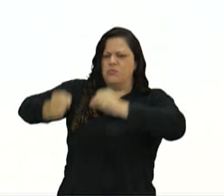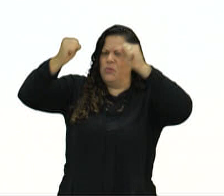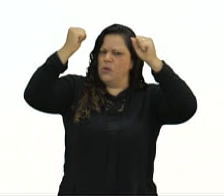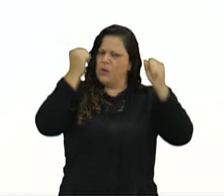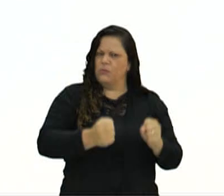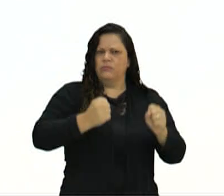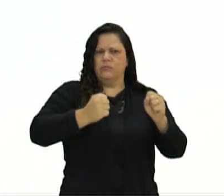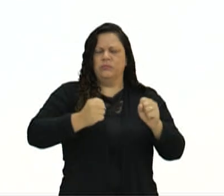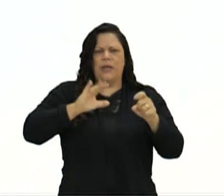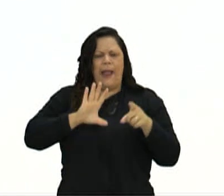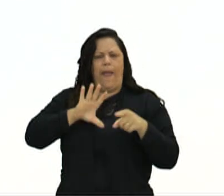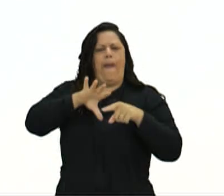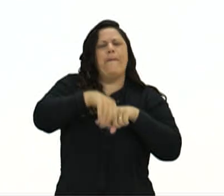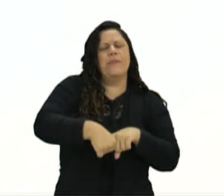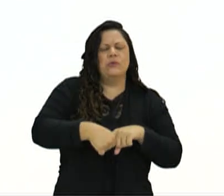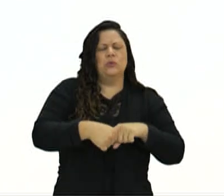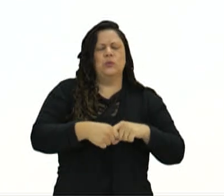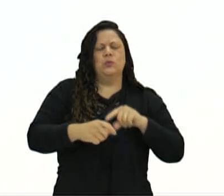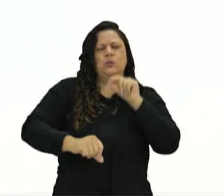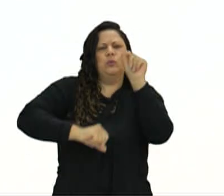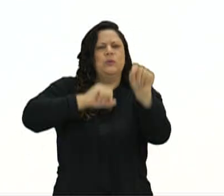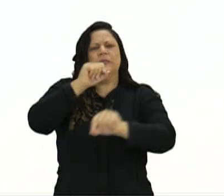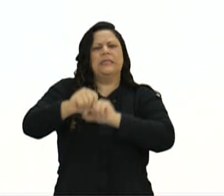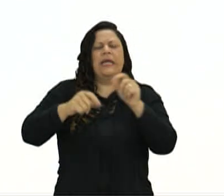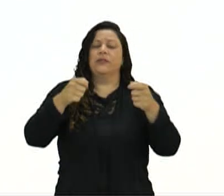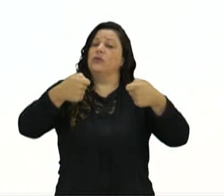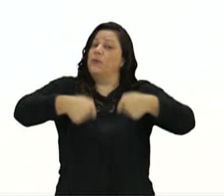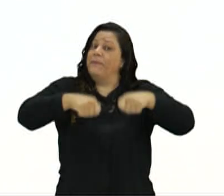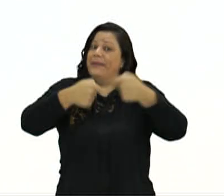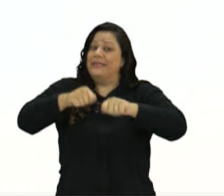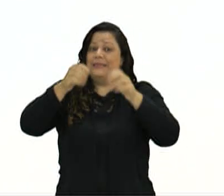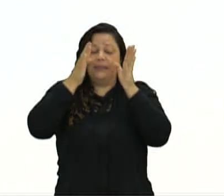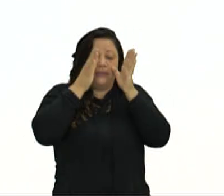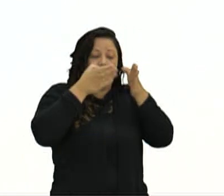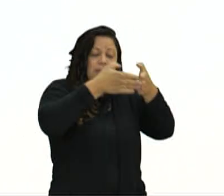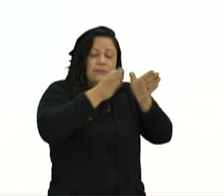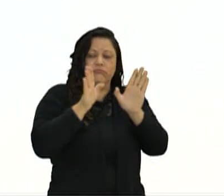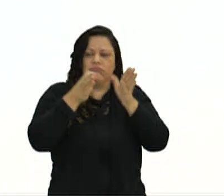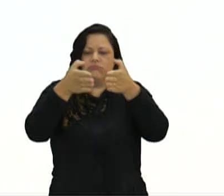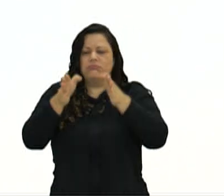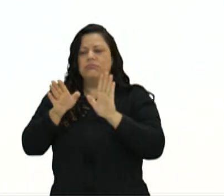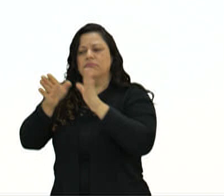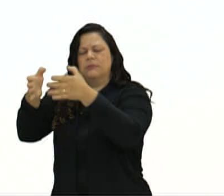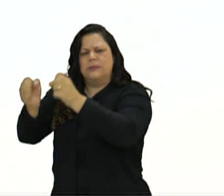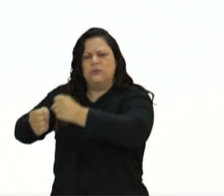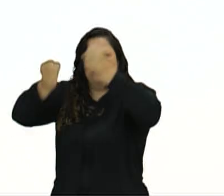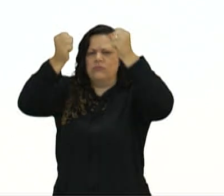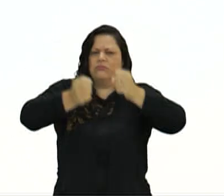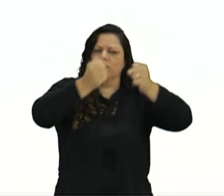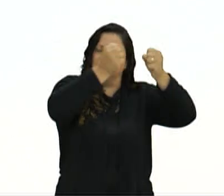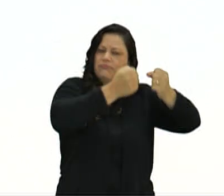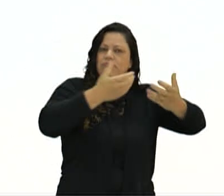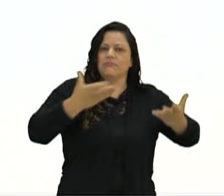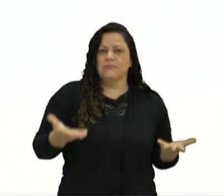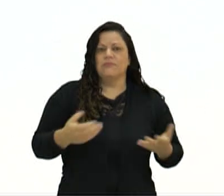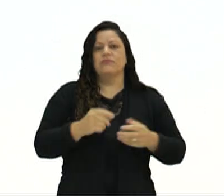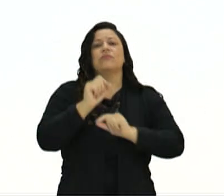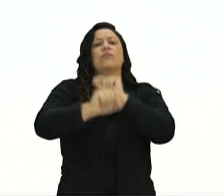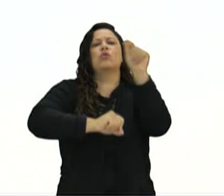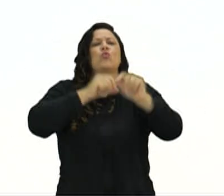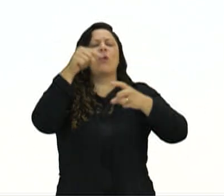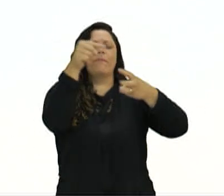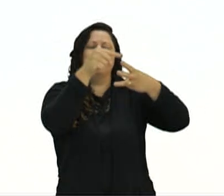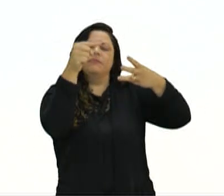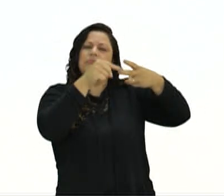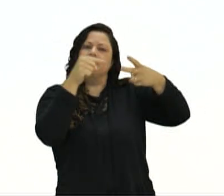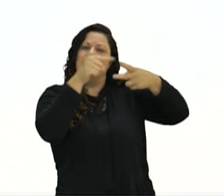poder. Escolham aí, então, qual dessas afirmações, né, podem ser atribuídas ao filósofo